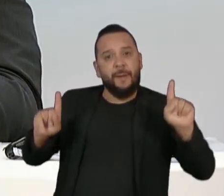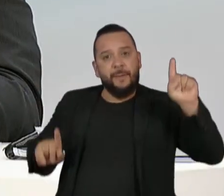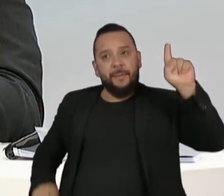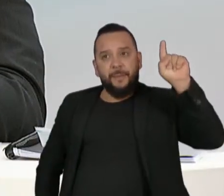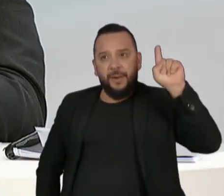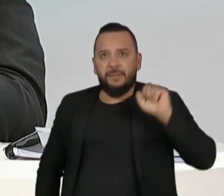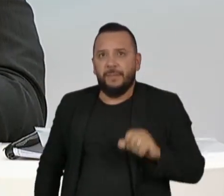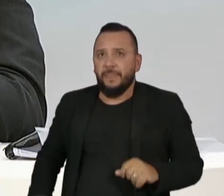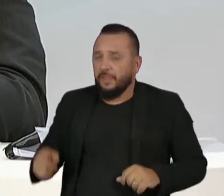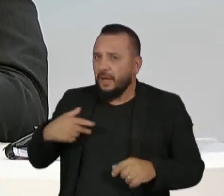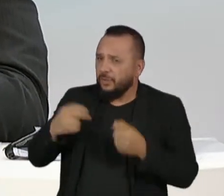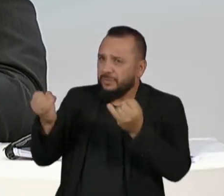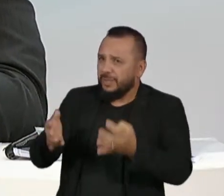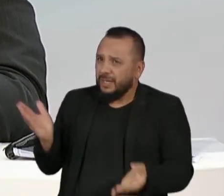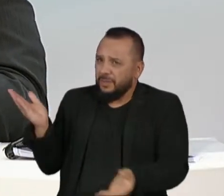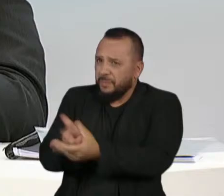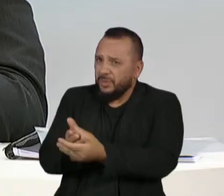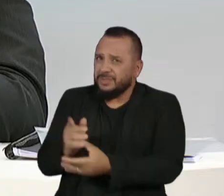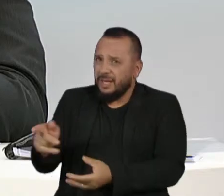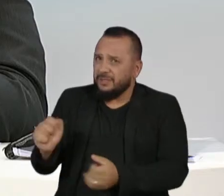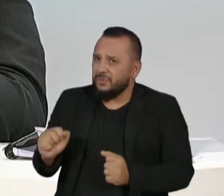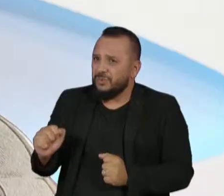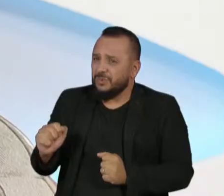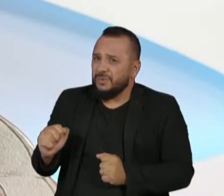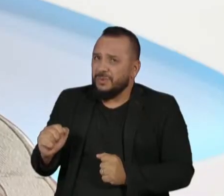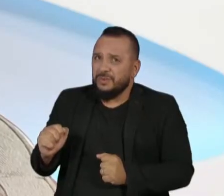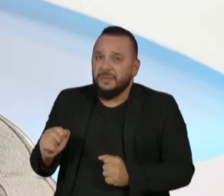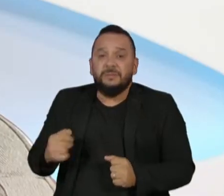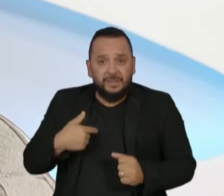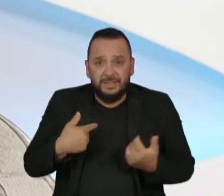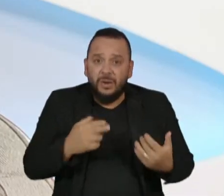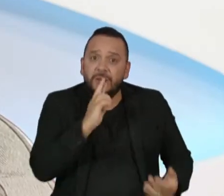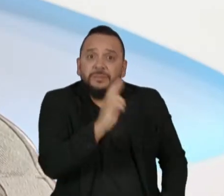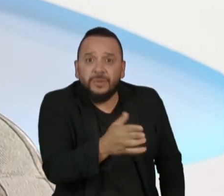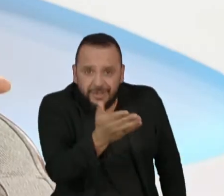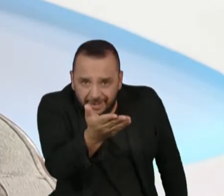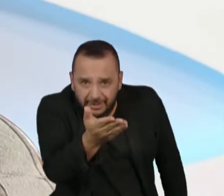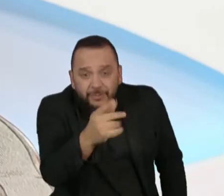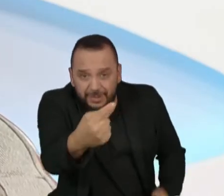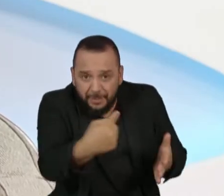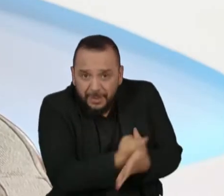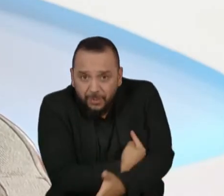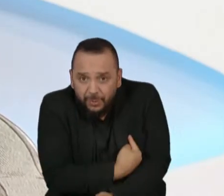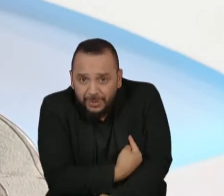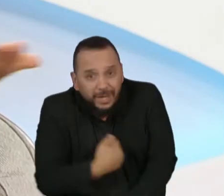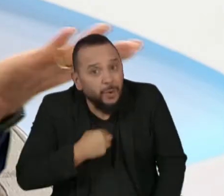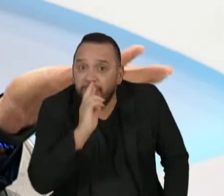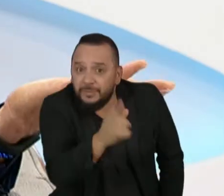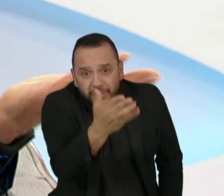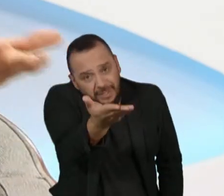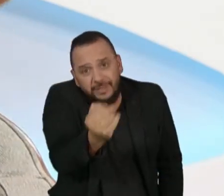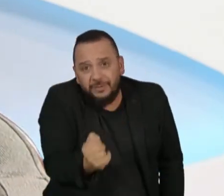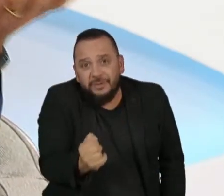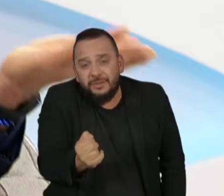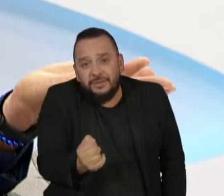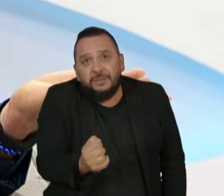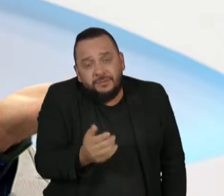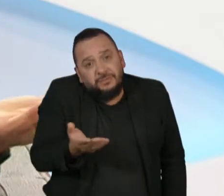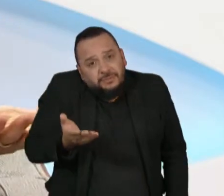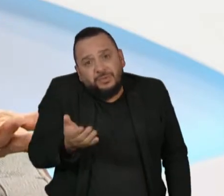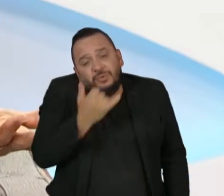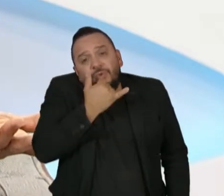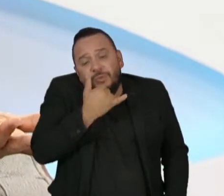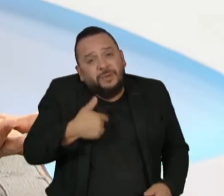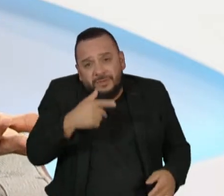processo, não tem nada a ver com o candidato. Mas eu estou te falando. Candidatos, né? Mas é eu que faço a resposta, Pedro. Você faz a pergunta, eu faço a resposta. Se você quiser interferir, eu vou interferir